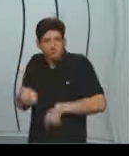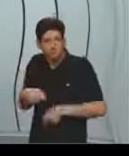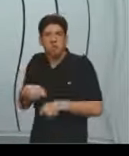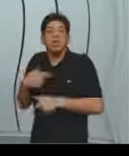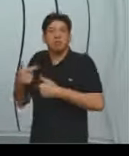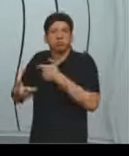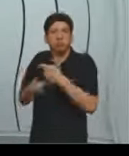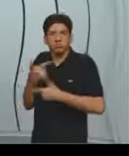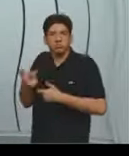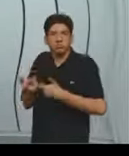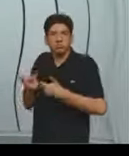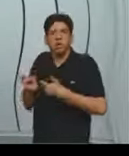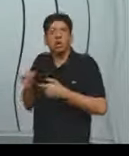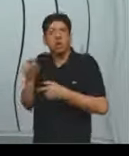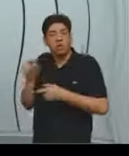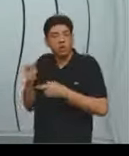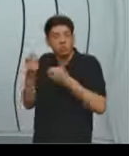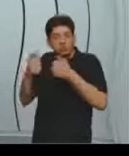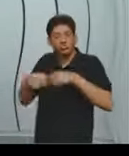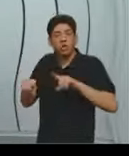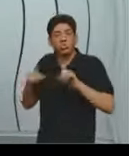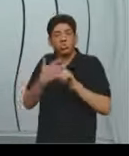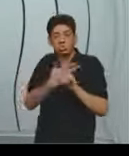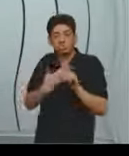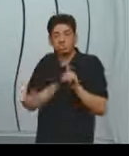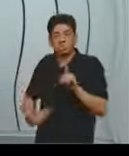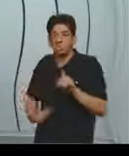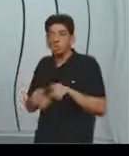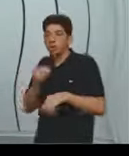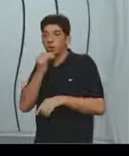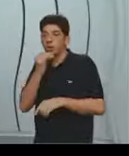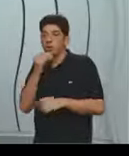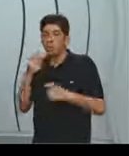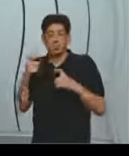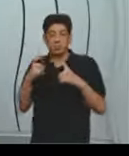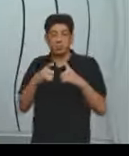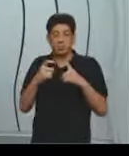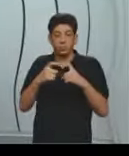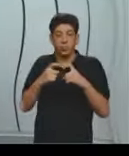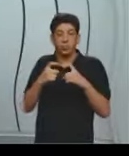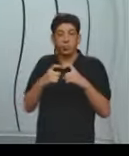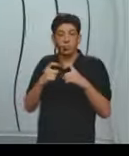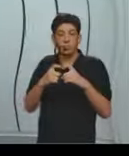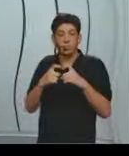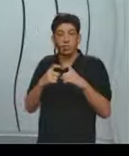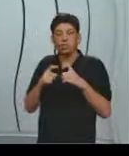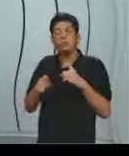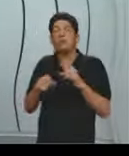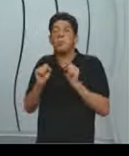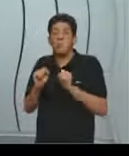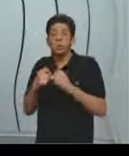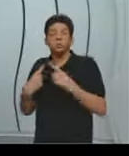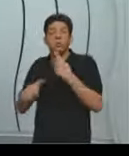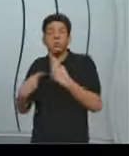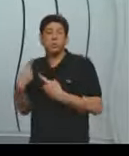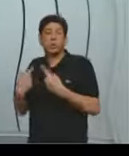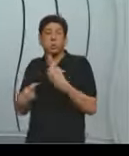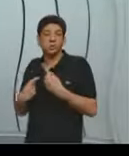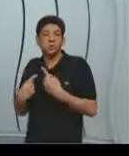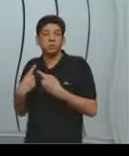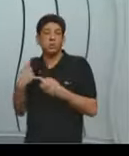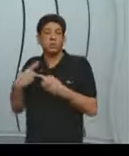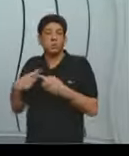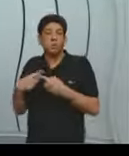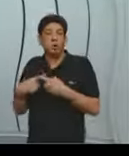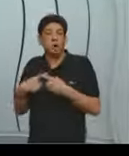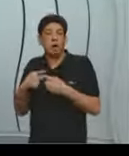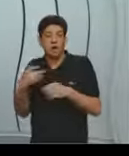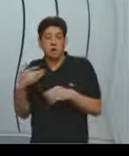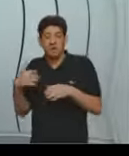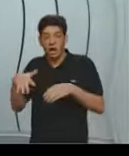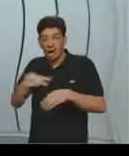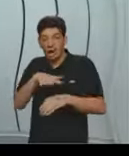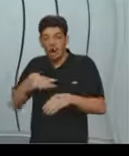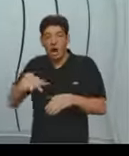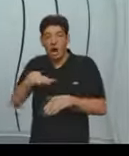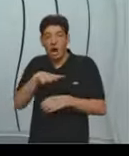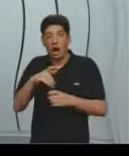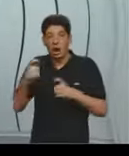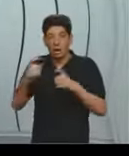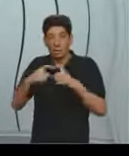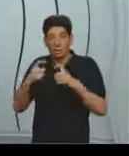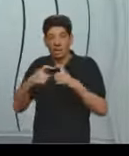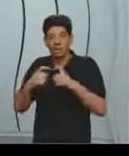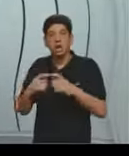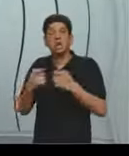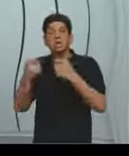ocupar um cargo público né é uma pessoa que pode ser médico e político por vocação nesse sentido de intervir dentro dessa área como